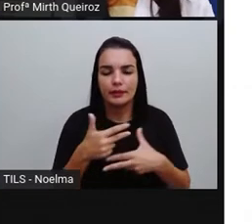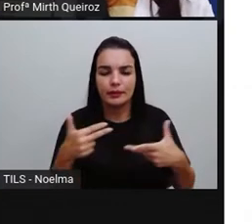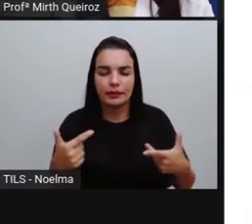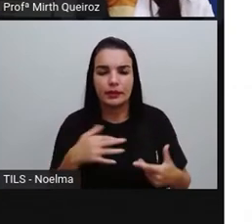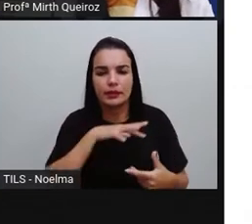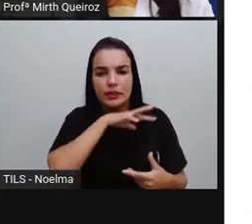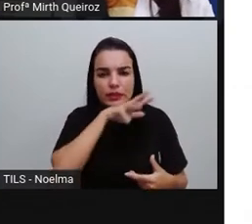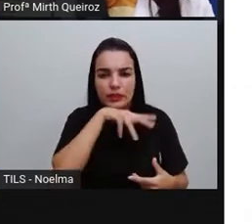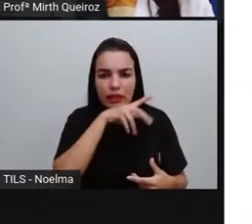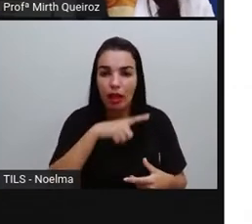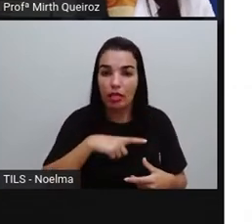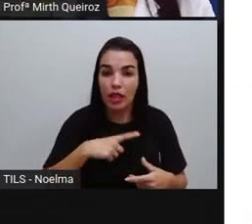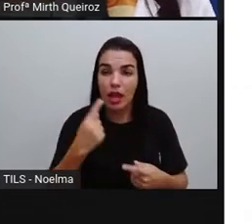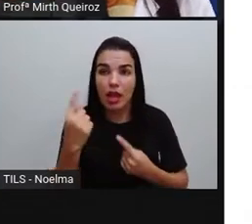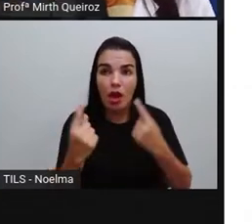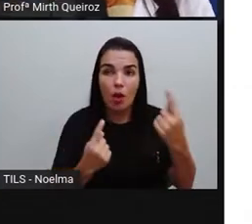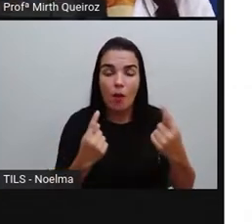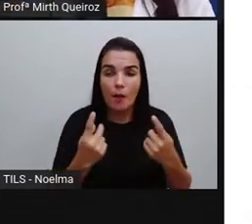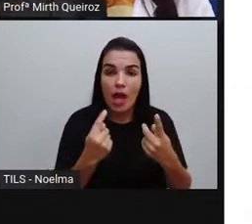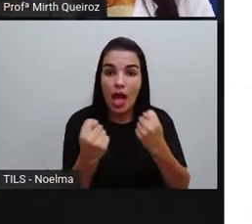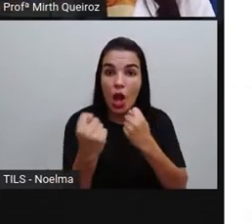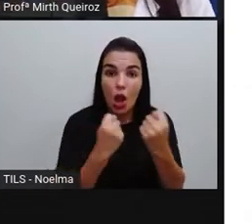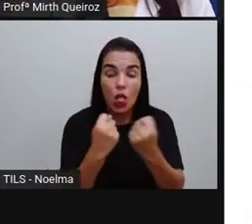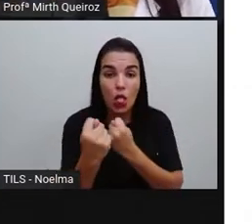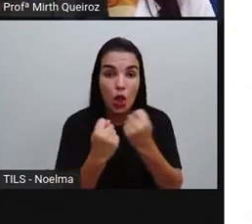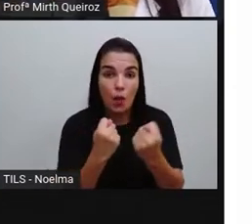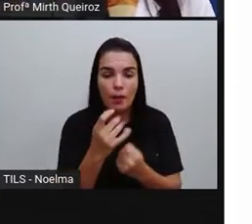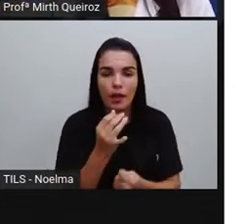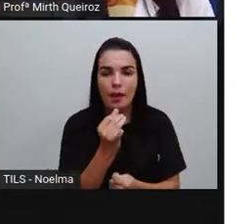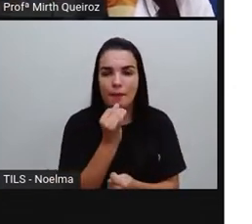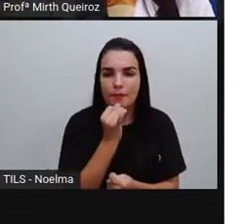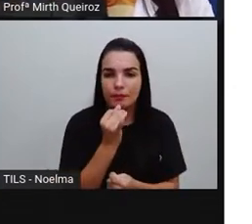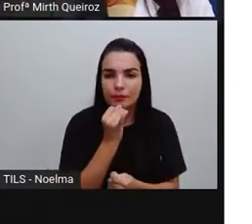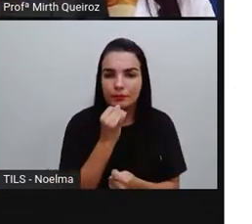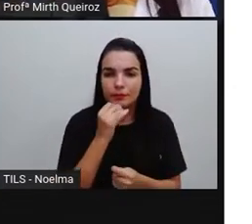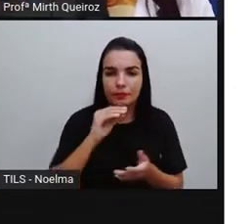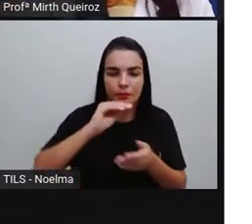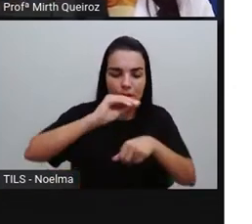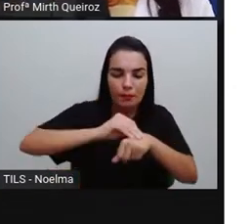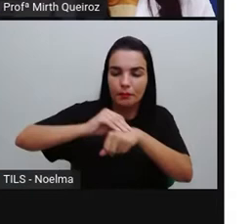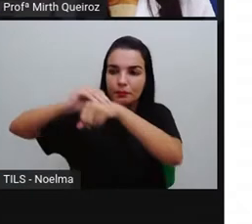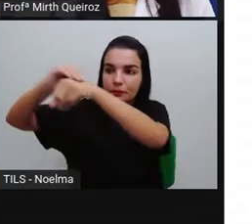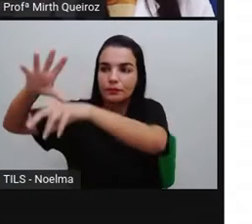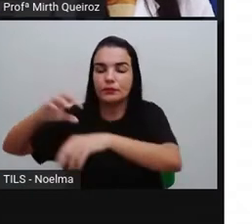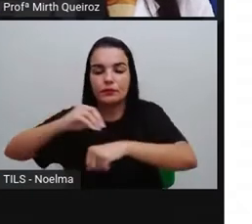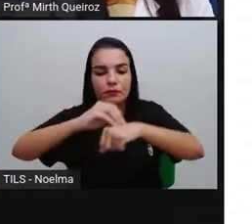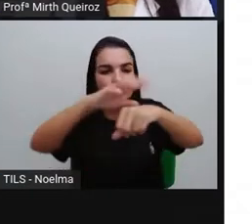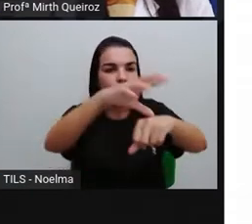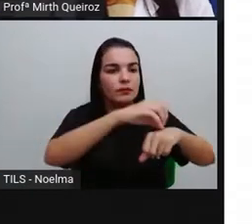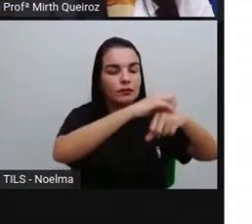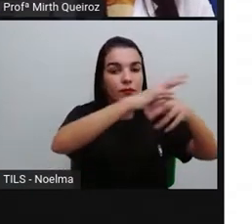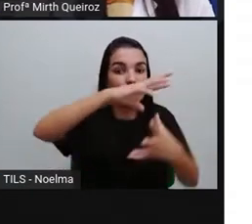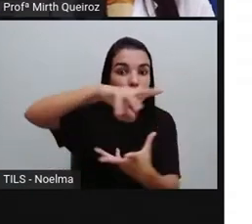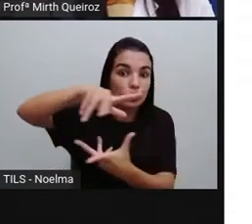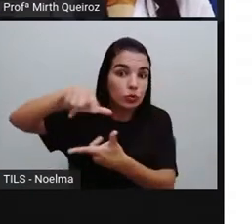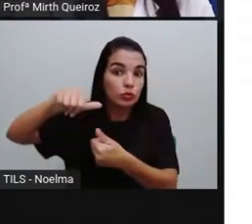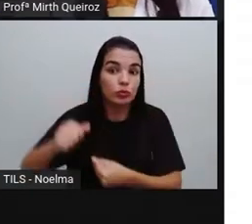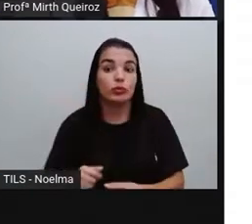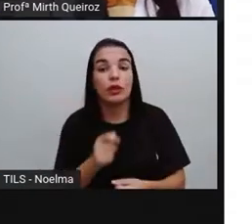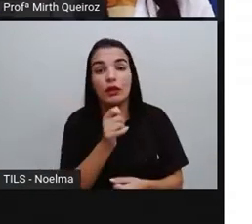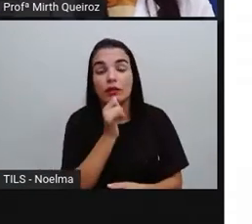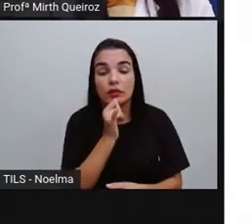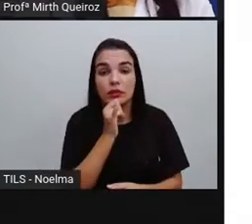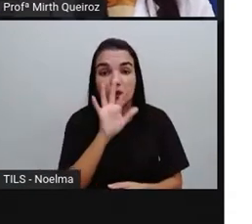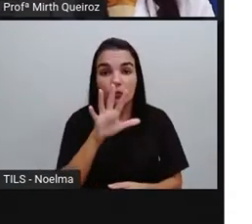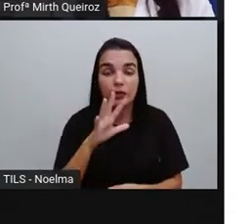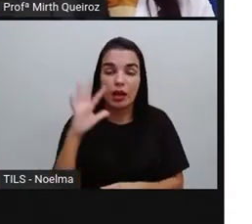importância econômica, sendo exportadas para várias regiões do mundo. Por exemplo, em relação à flora,